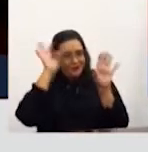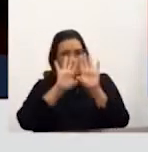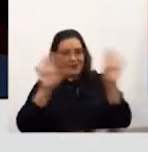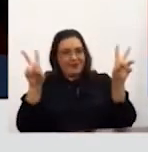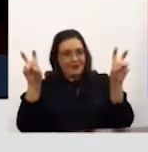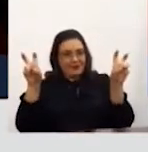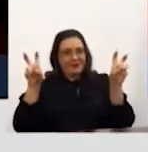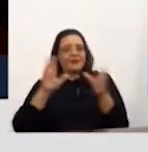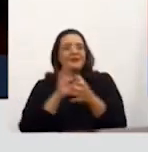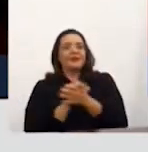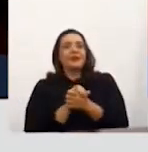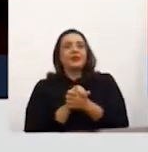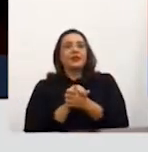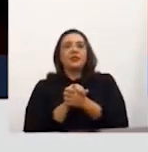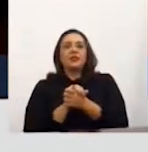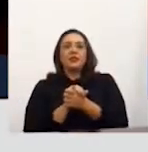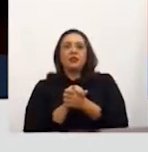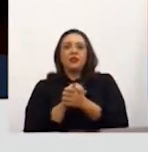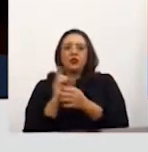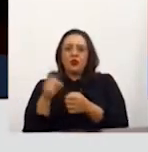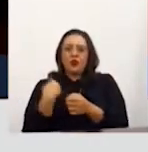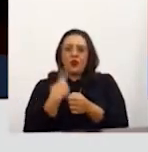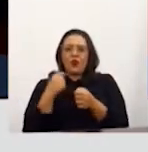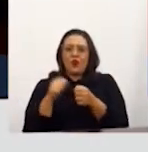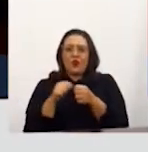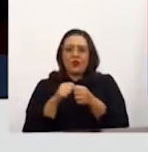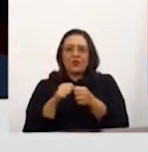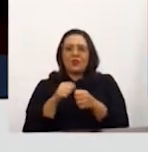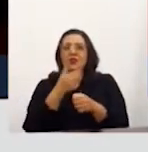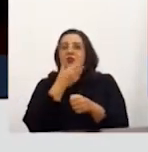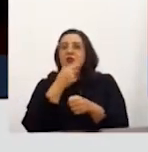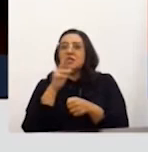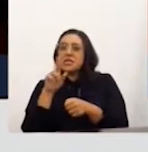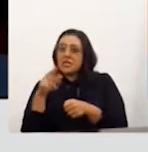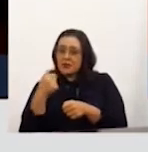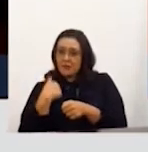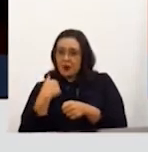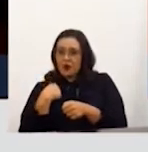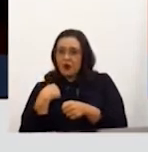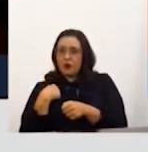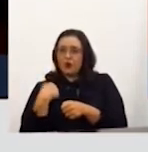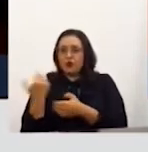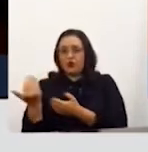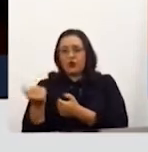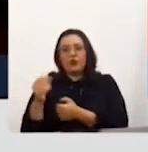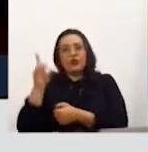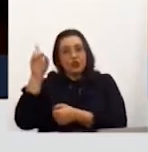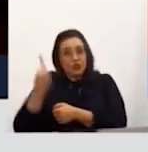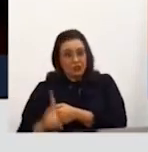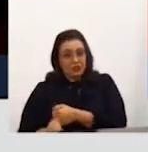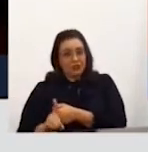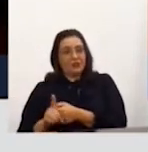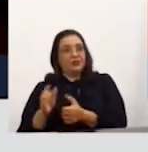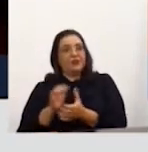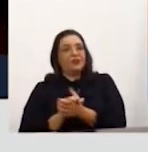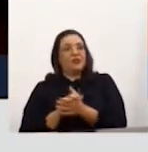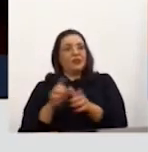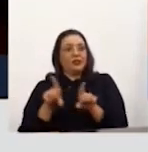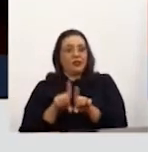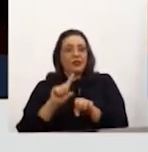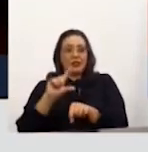assim. A instituição que formou o meu irmão mais novo em direito, que é advogado, na qual eu me